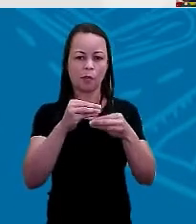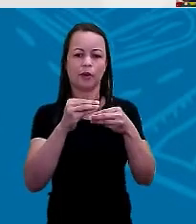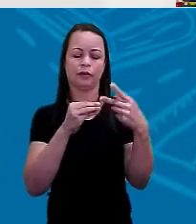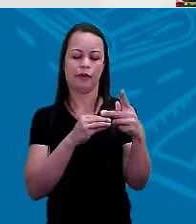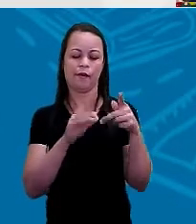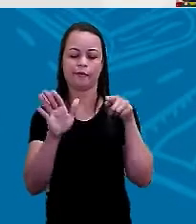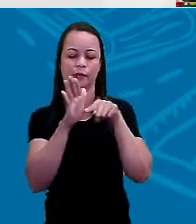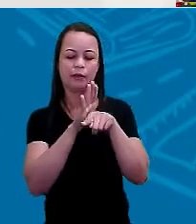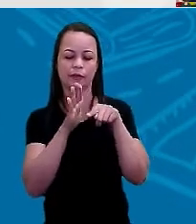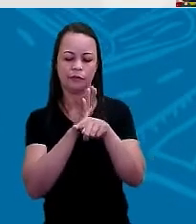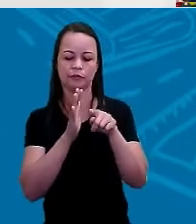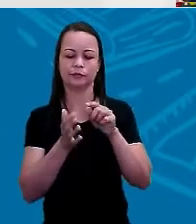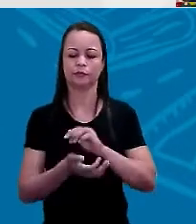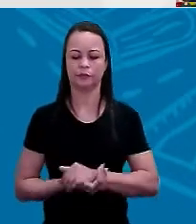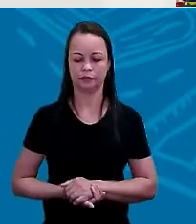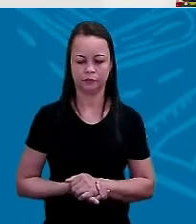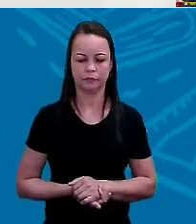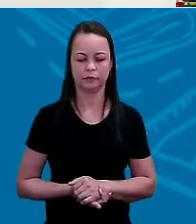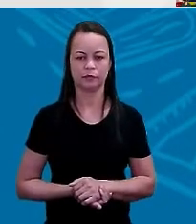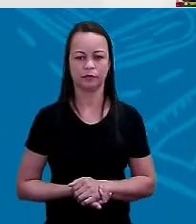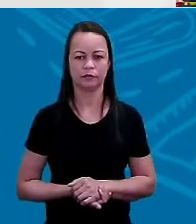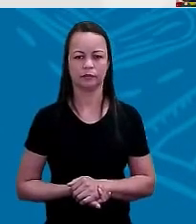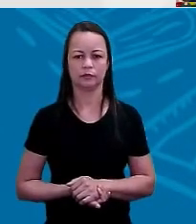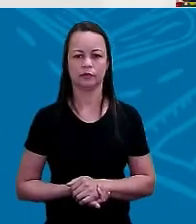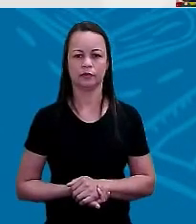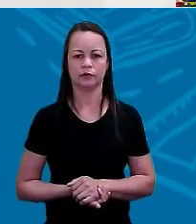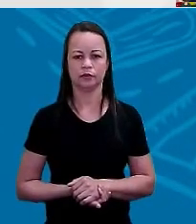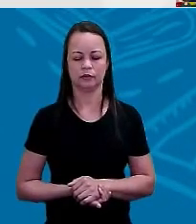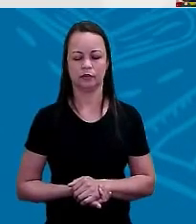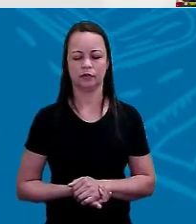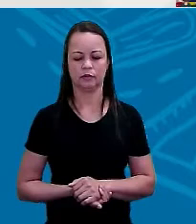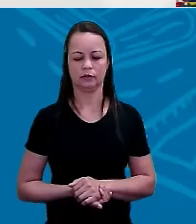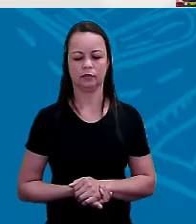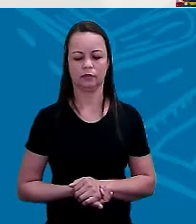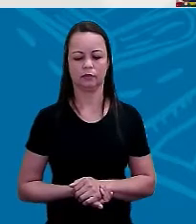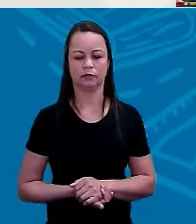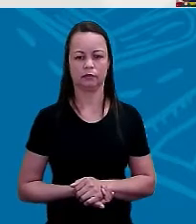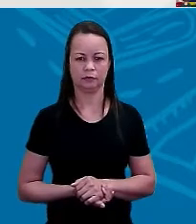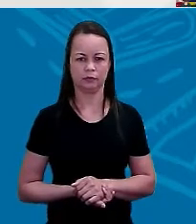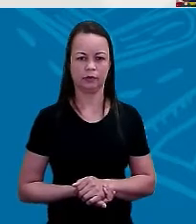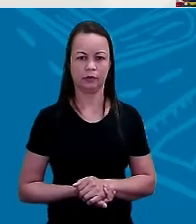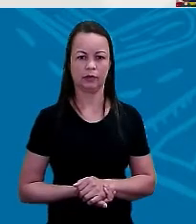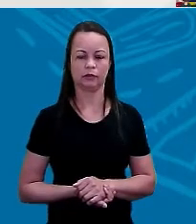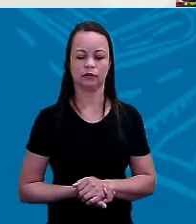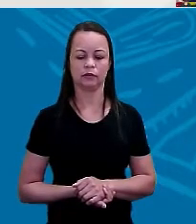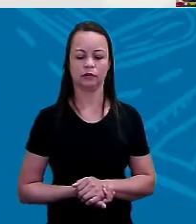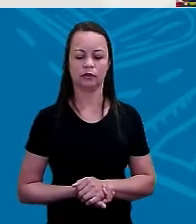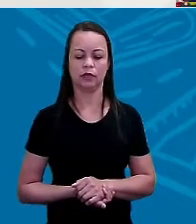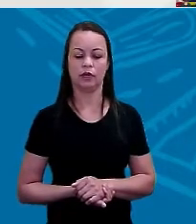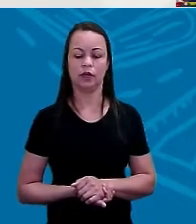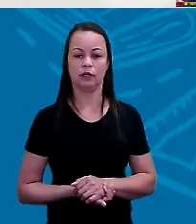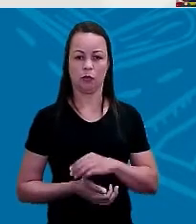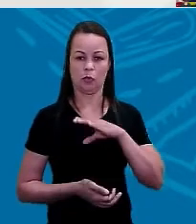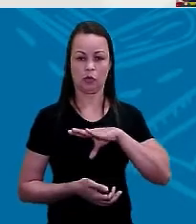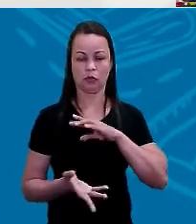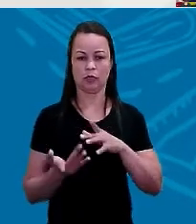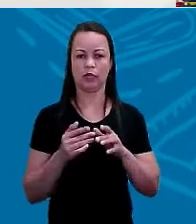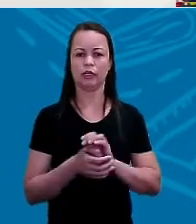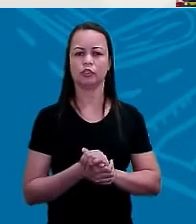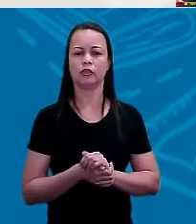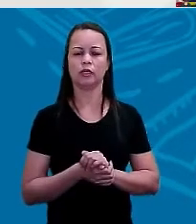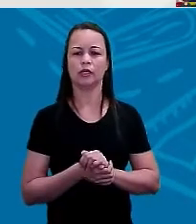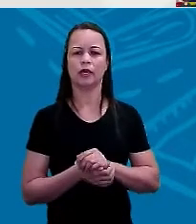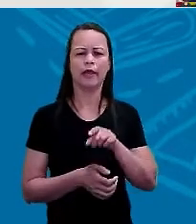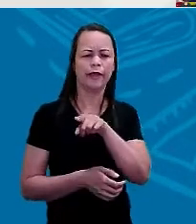essa pergunta? Where were you last night? Where were they last night? O que eles estavam fazendo a